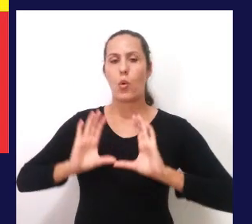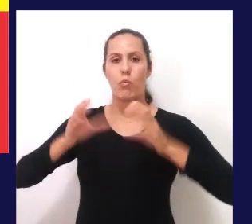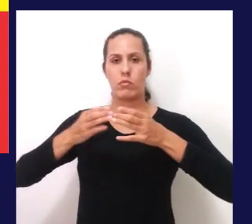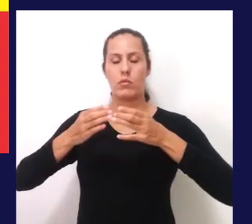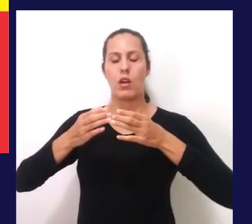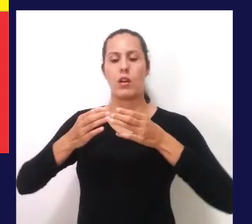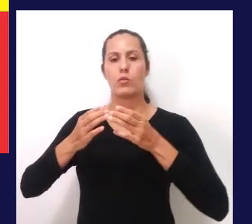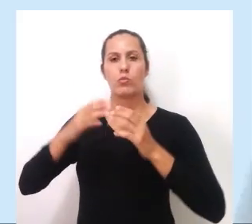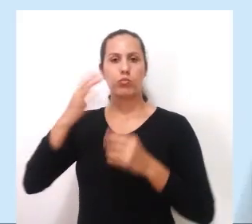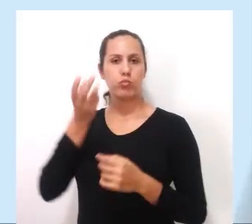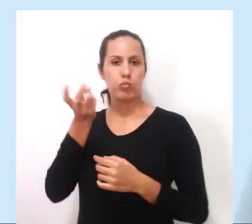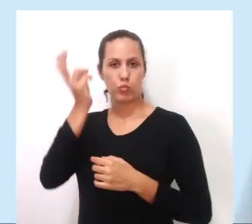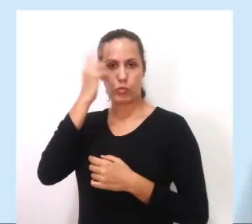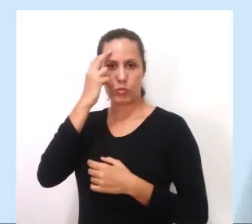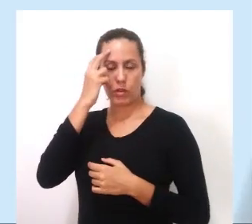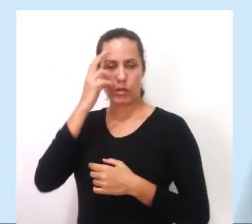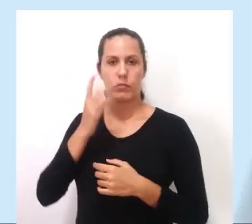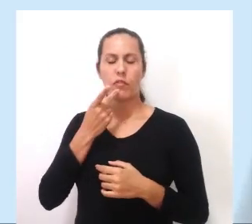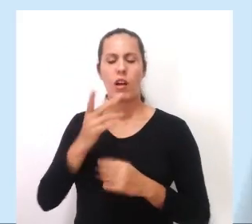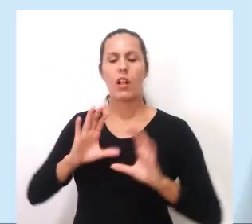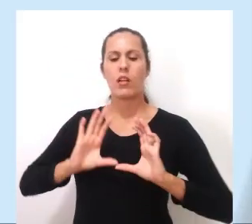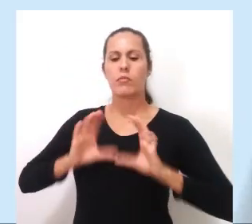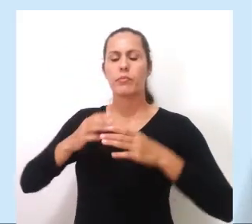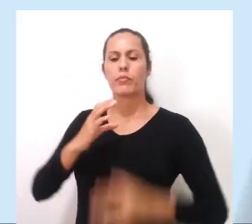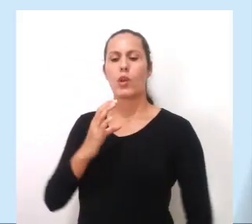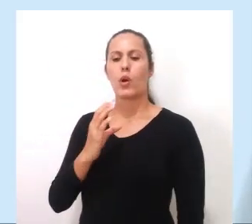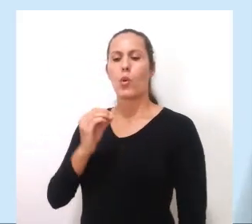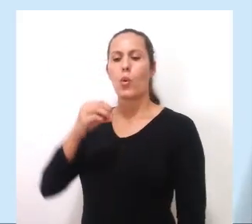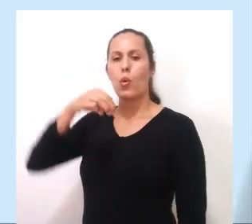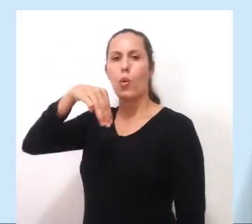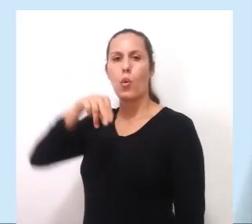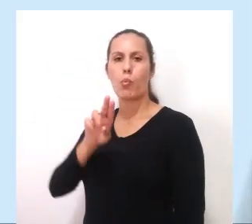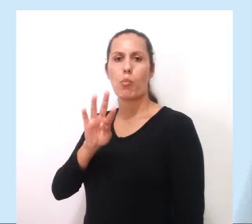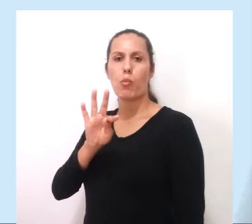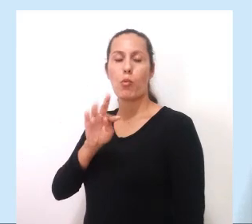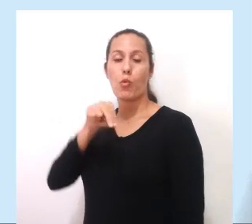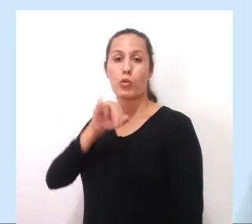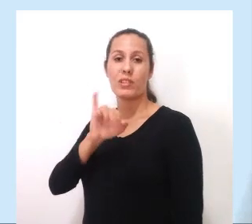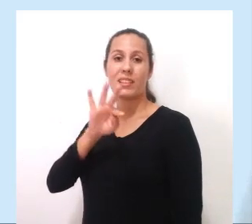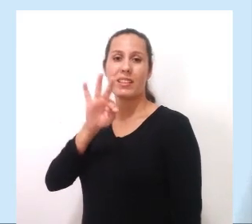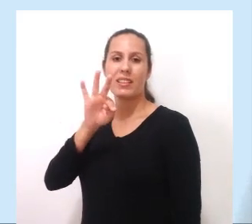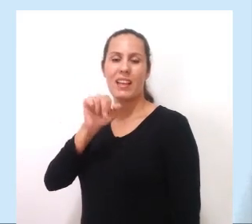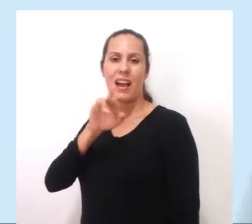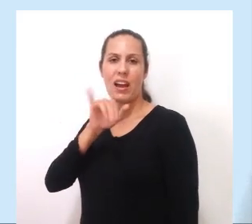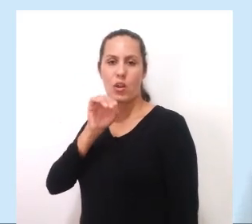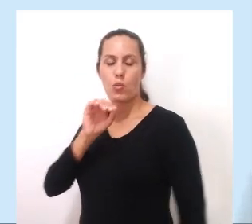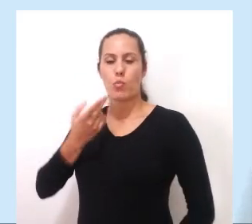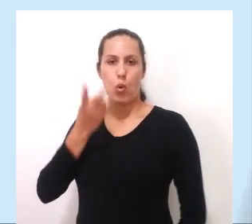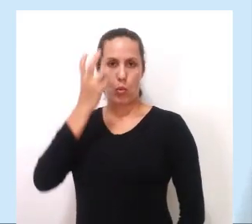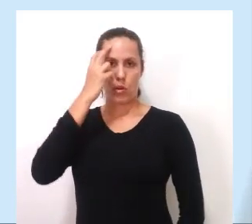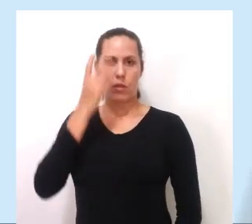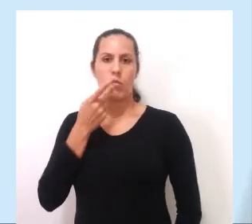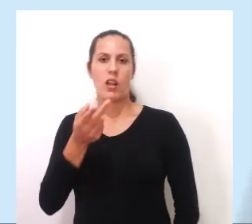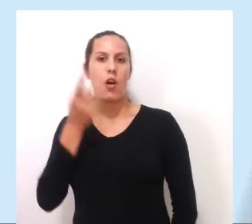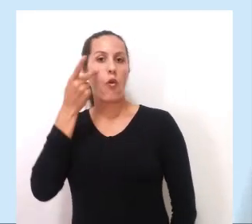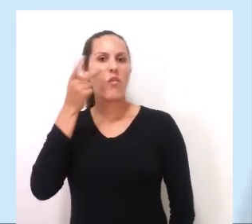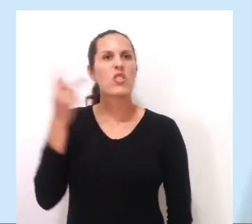e culturais. Quando eu falo fatores que são comunitários e culturais, sempre vai ter um vizinho,